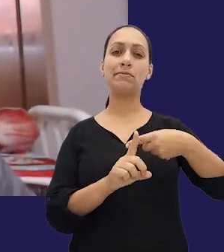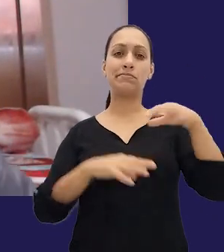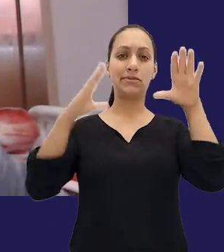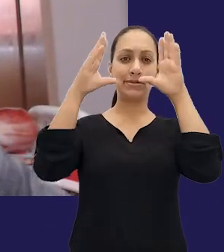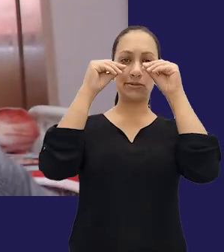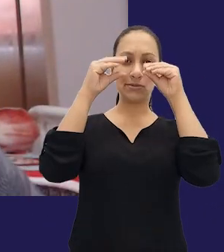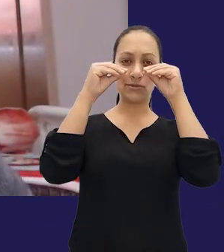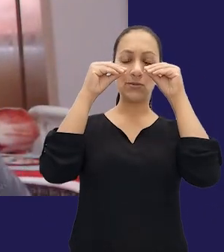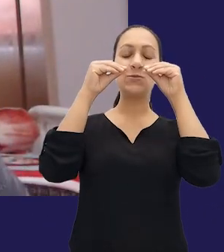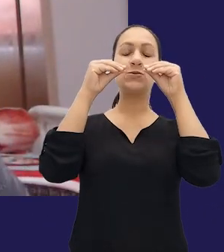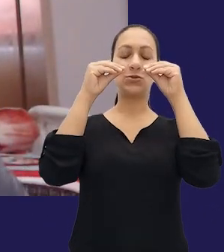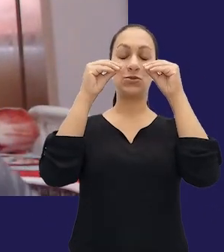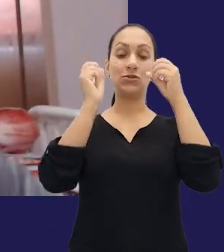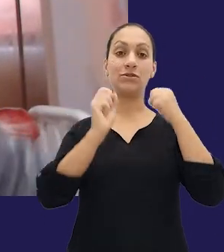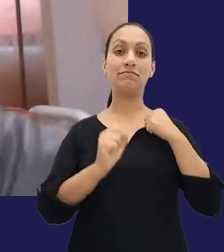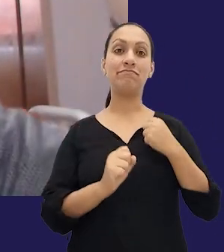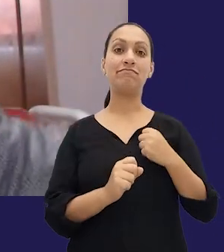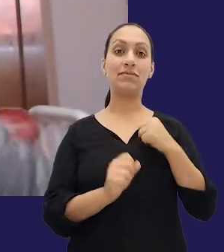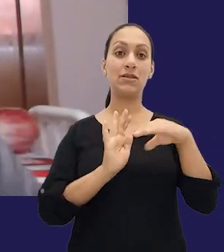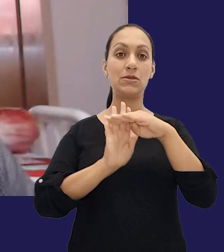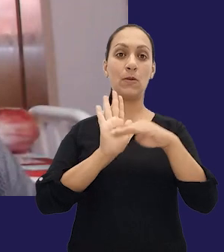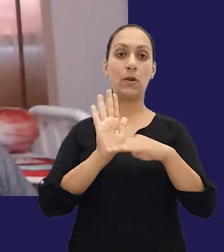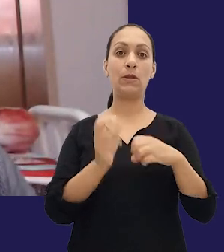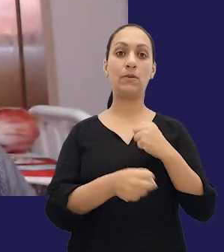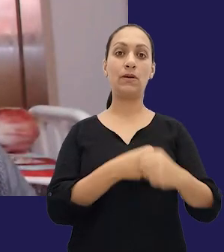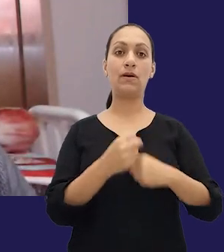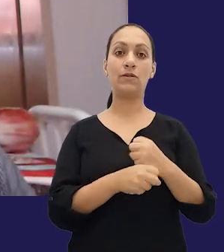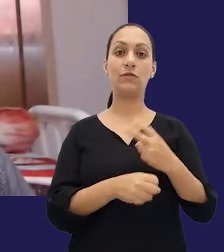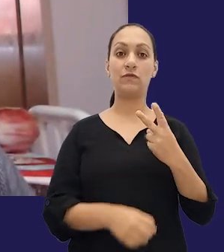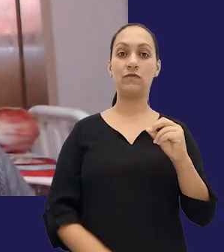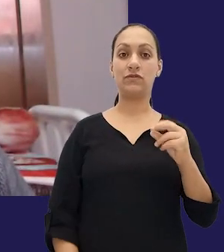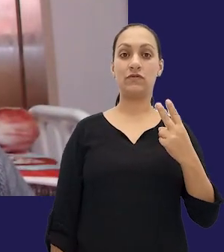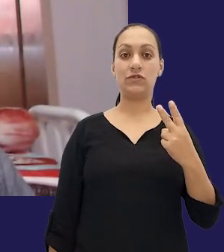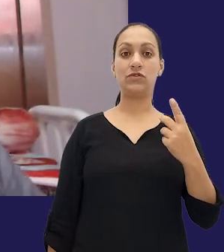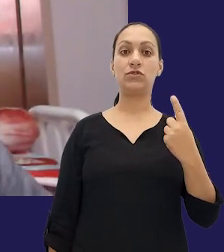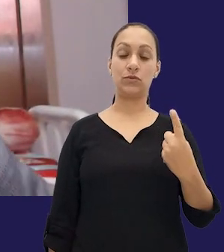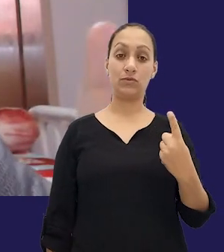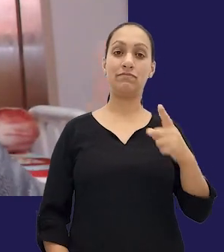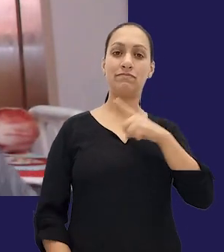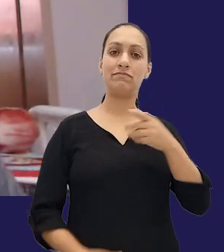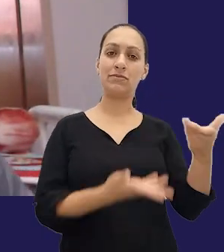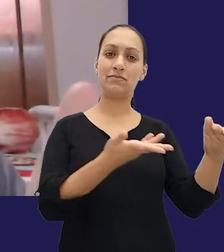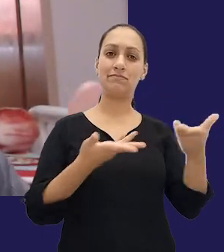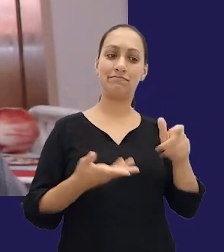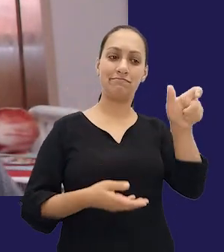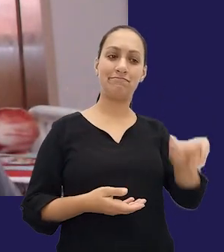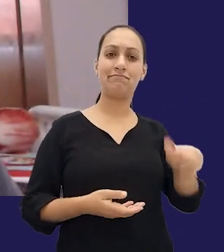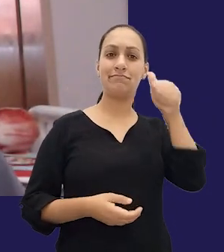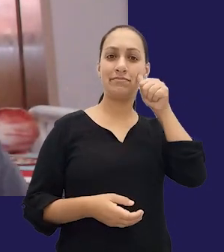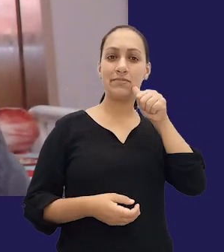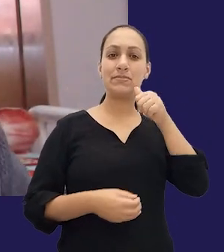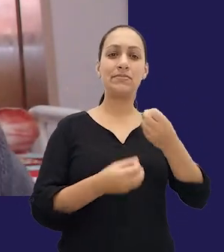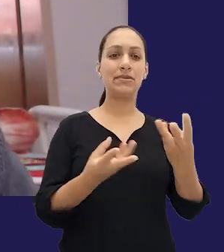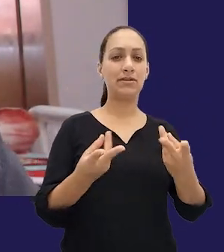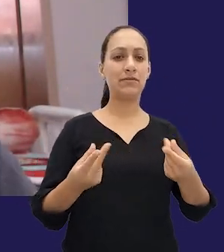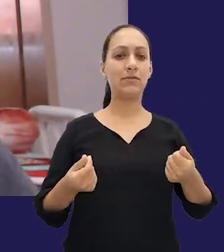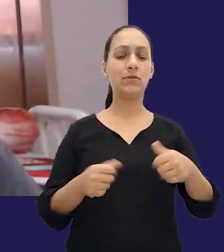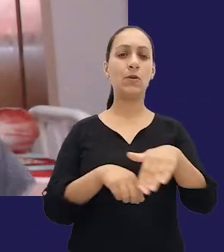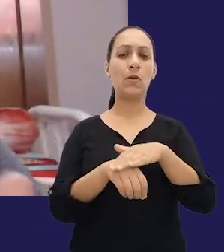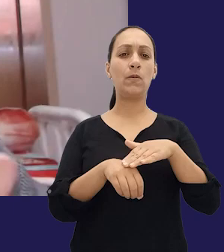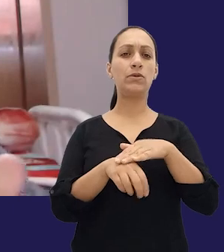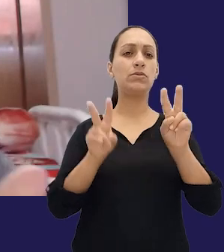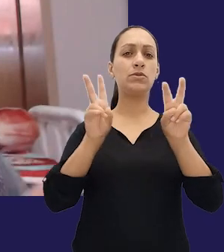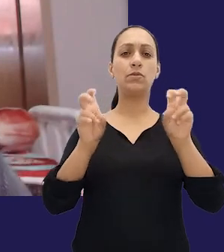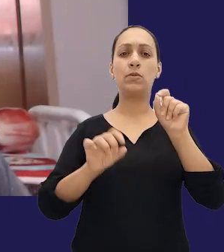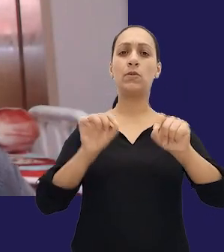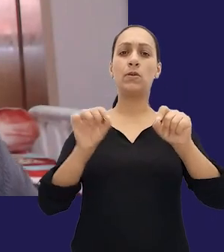Science 2021. Hoje temos outra convidada maravilhosa que vem conversar um pouquinho sobre o que está